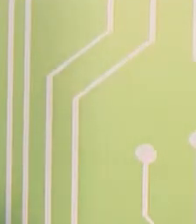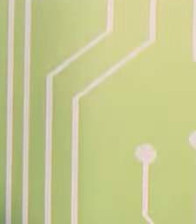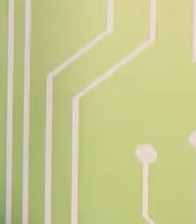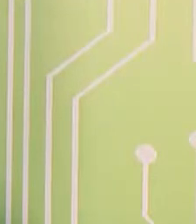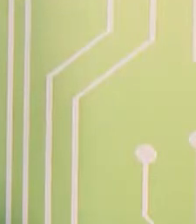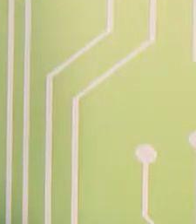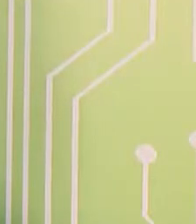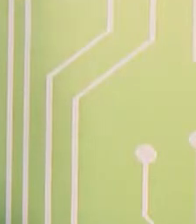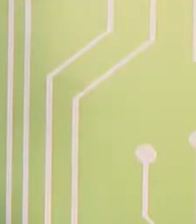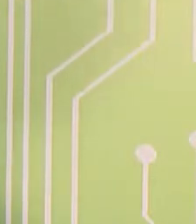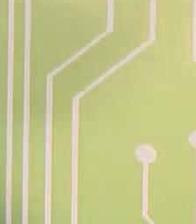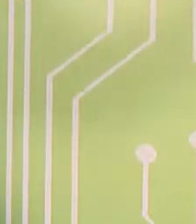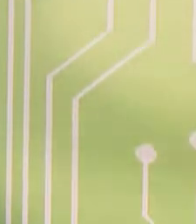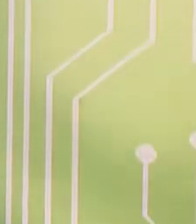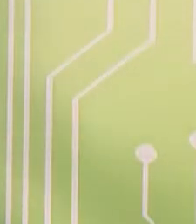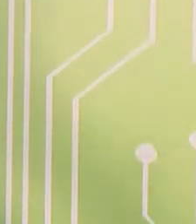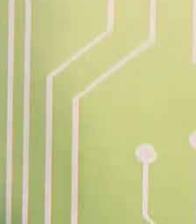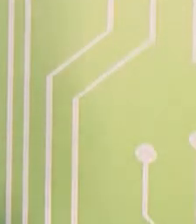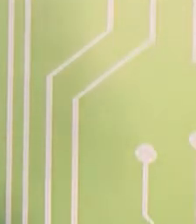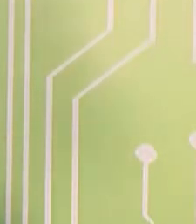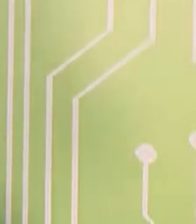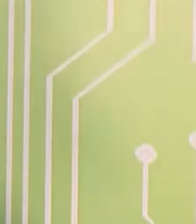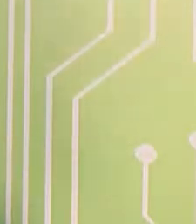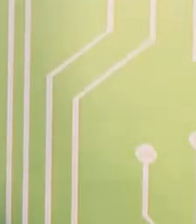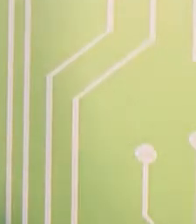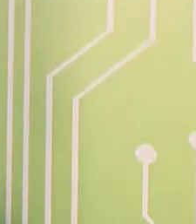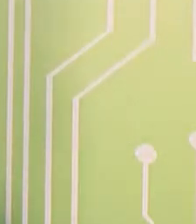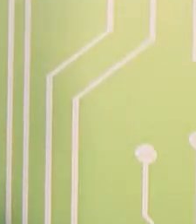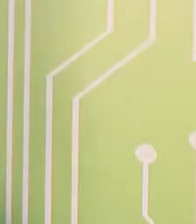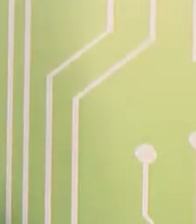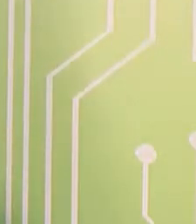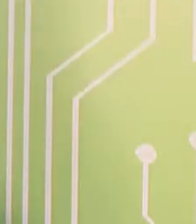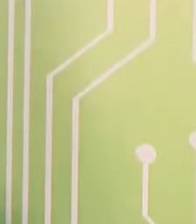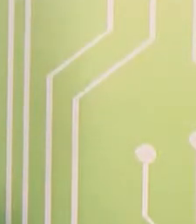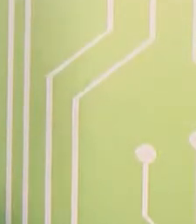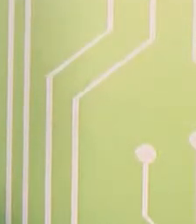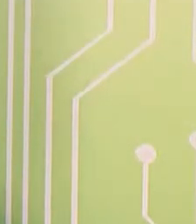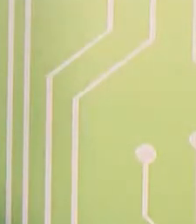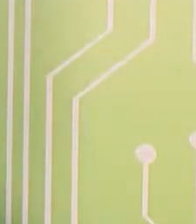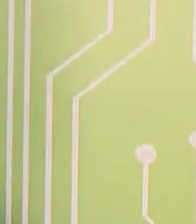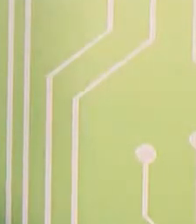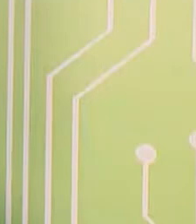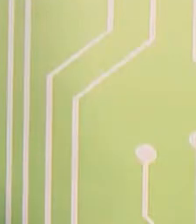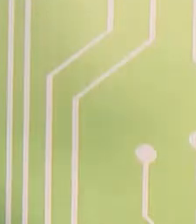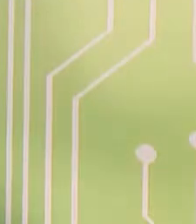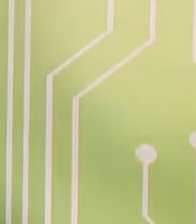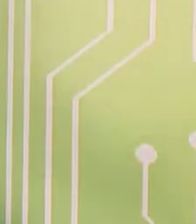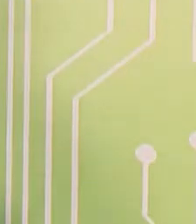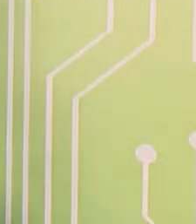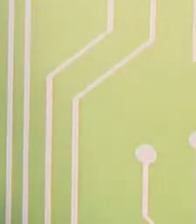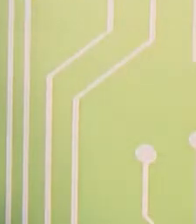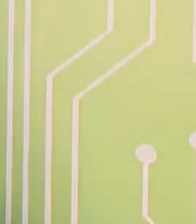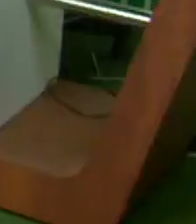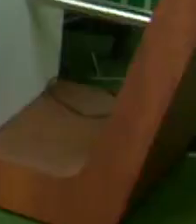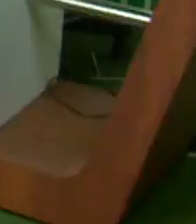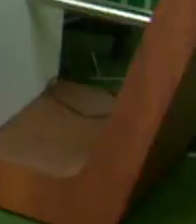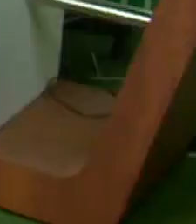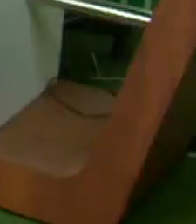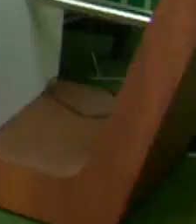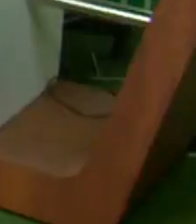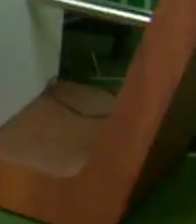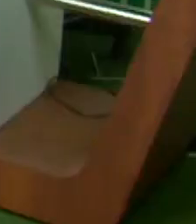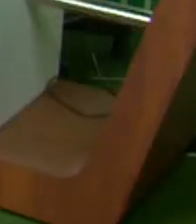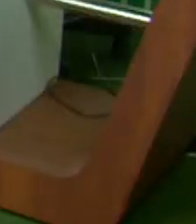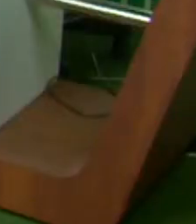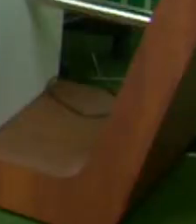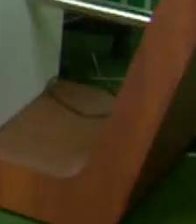vamos iniciar mais uma jornada, mais uma disciplina, Fundamentos da Administração. E junto comigo está a professora